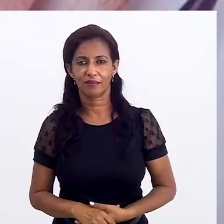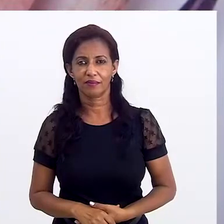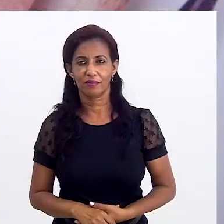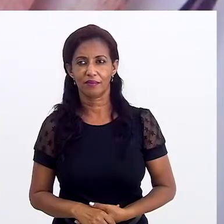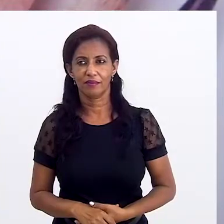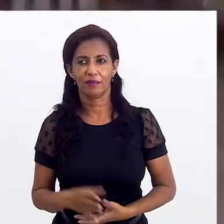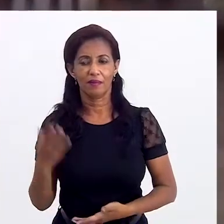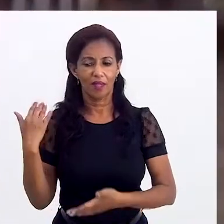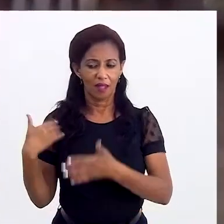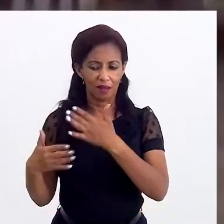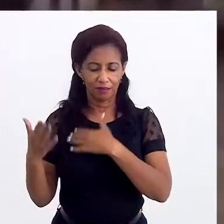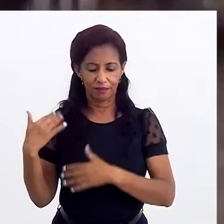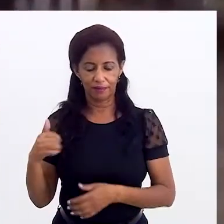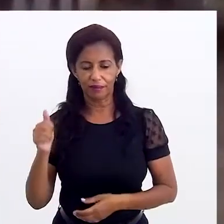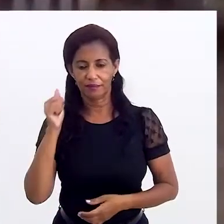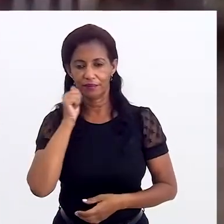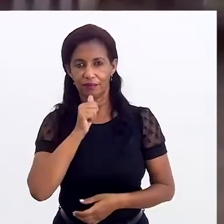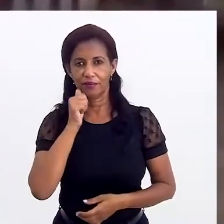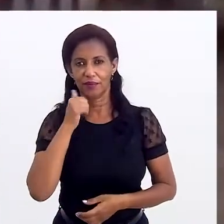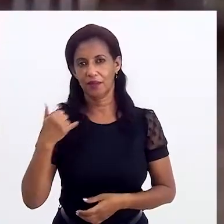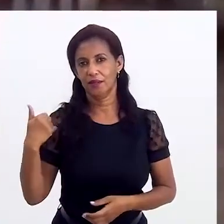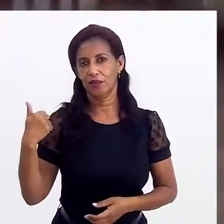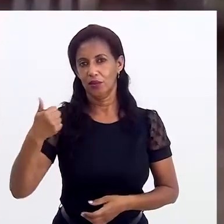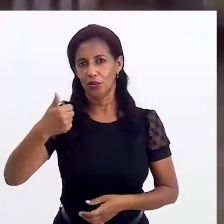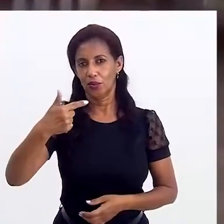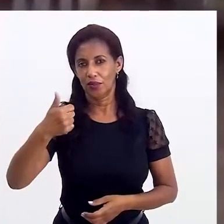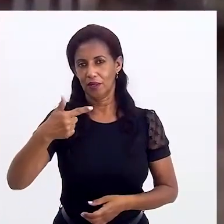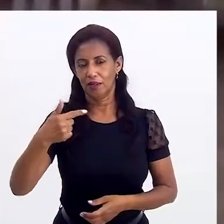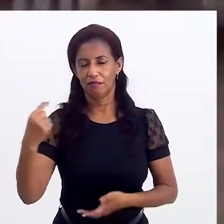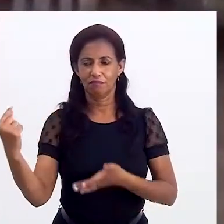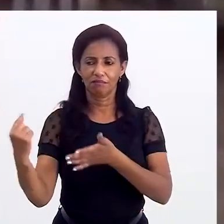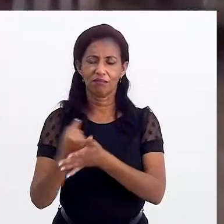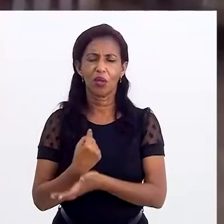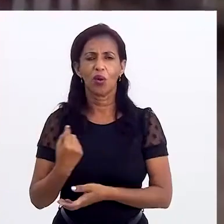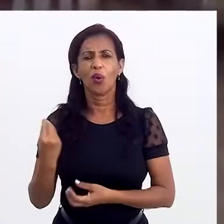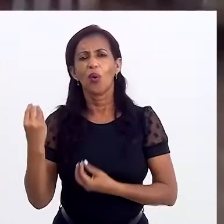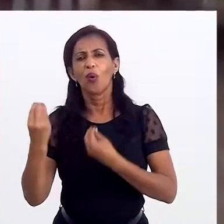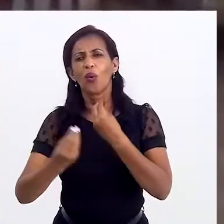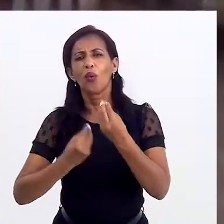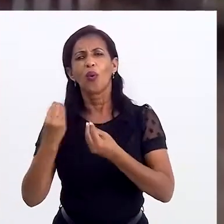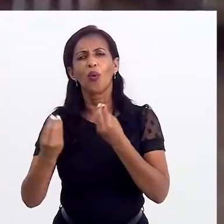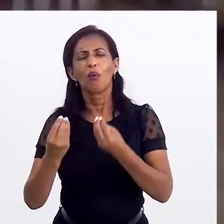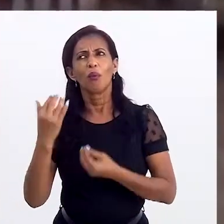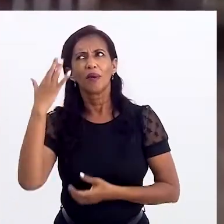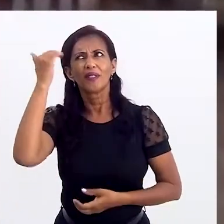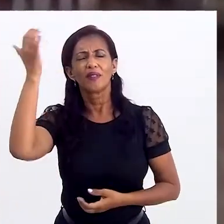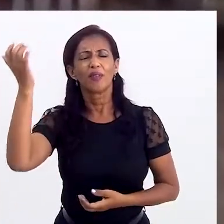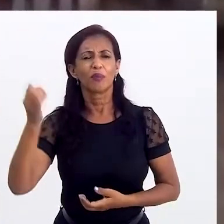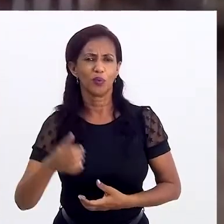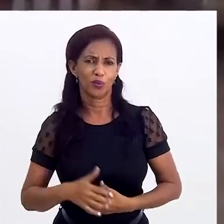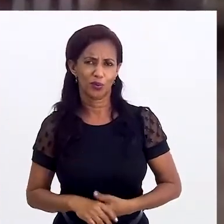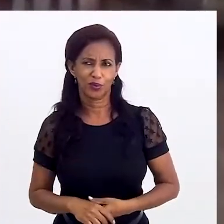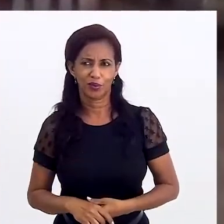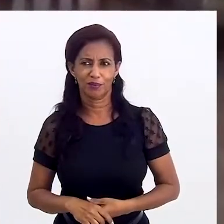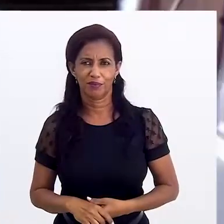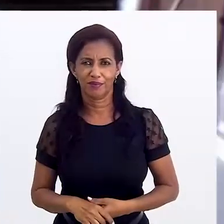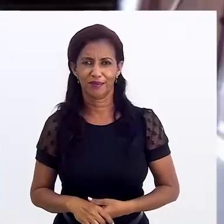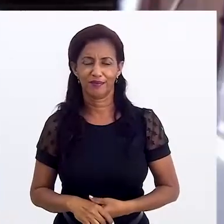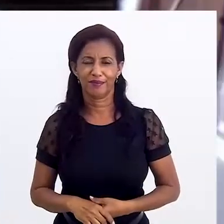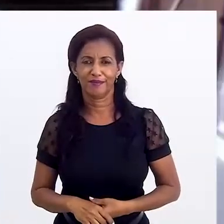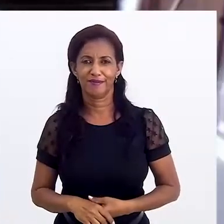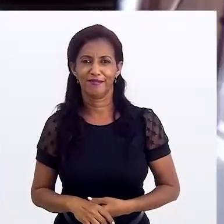Há poucos dias, uma menina de 12 anos me perguntou como é que faz para ser famosa?